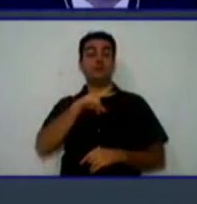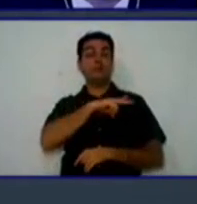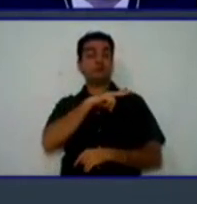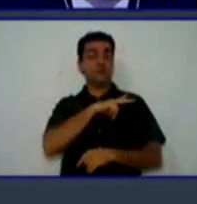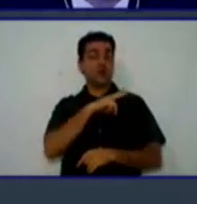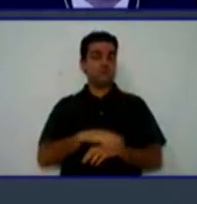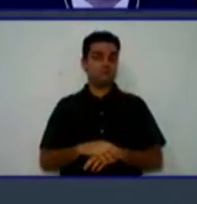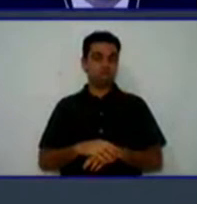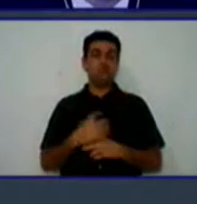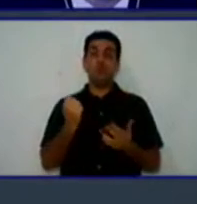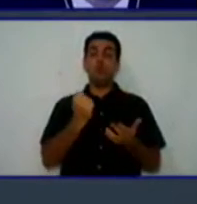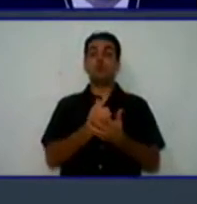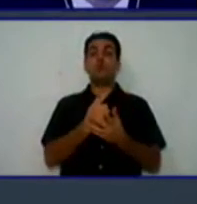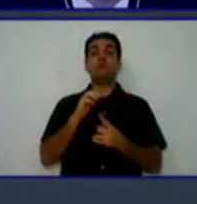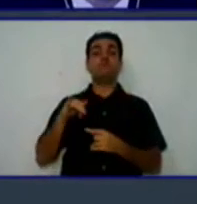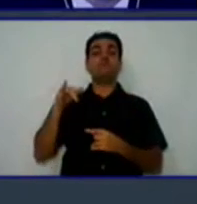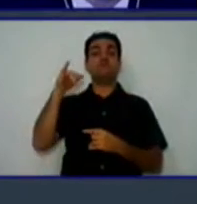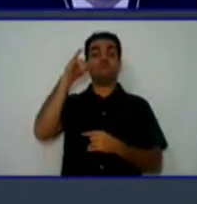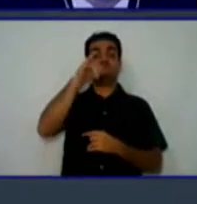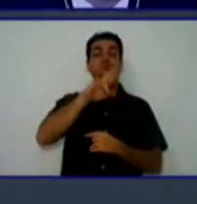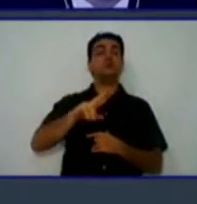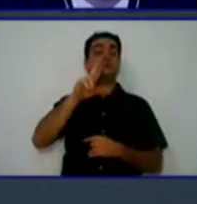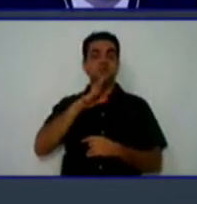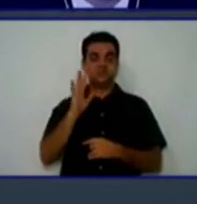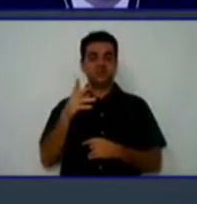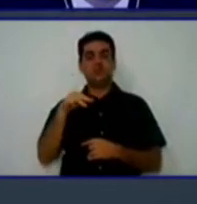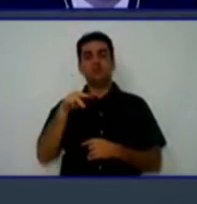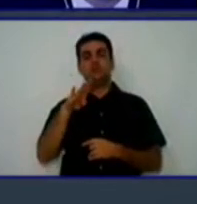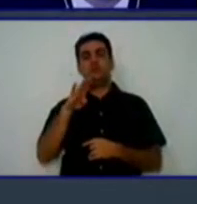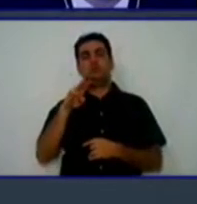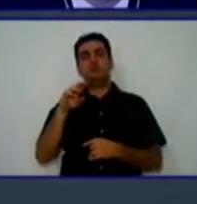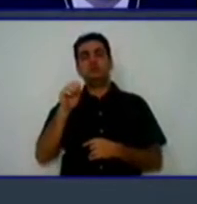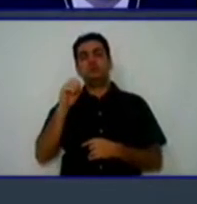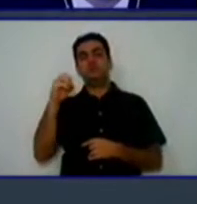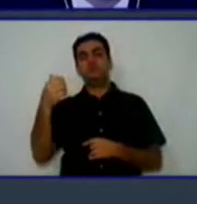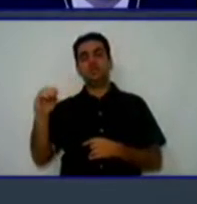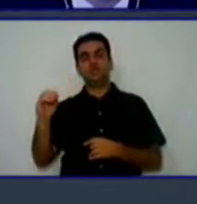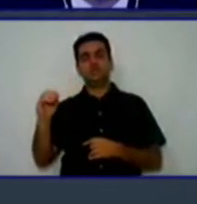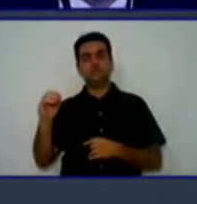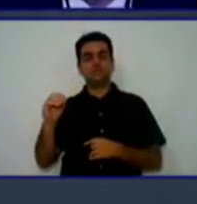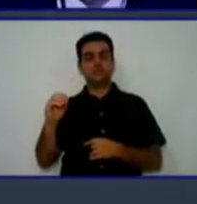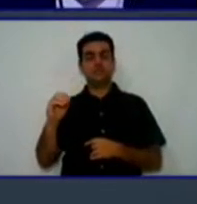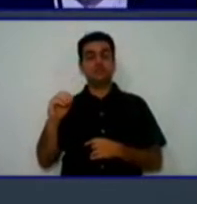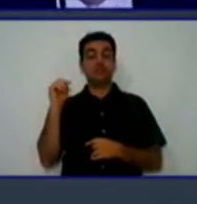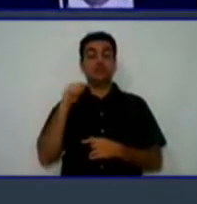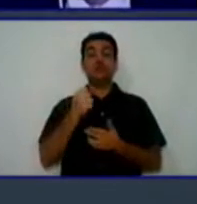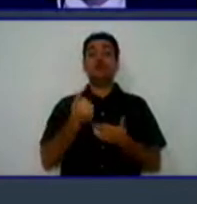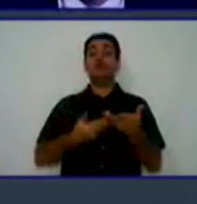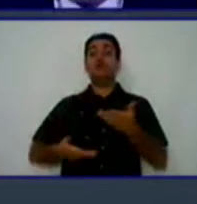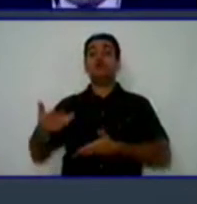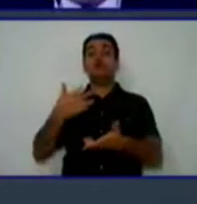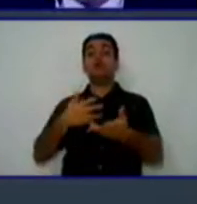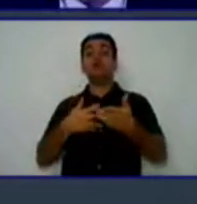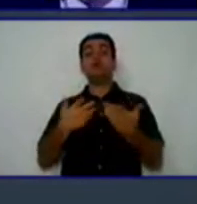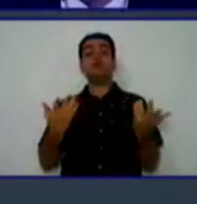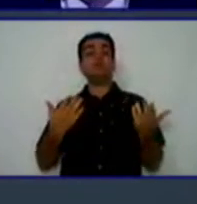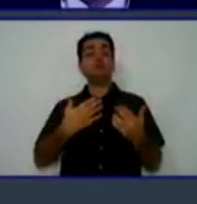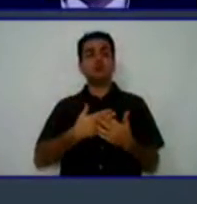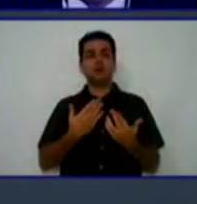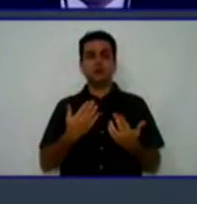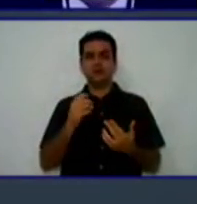particulares. Compra de uma aeronave bimotor usada modelo MB-810, por meio de negociação escusa.